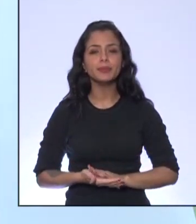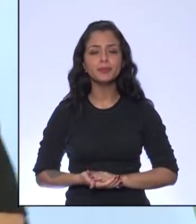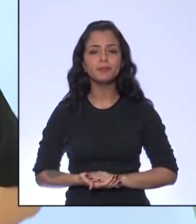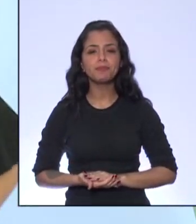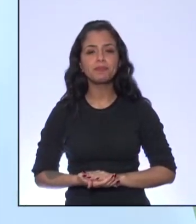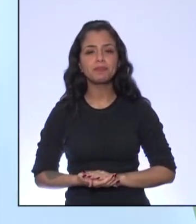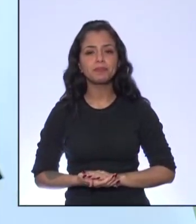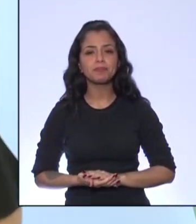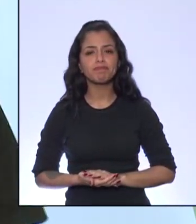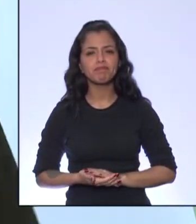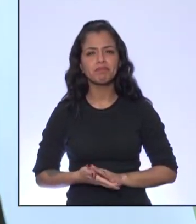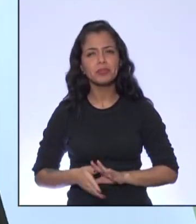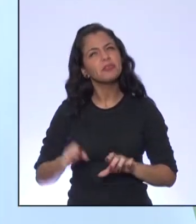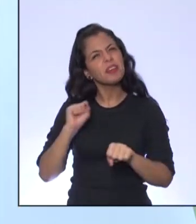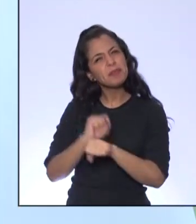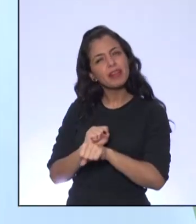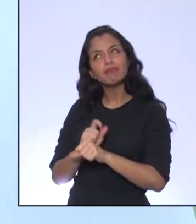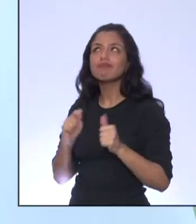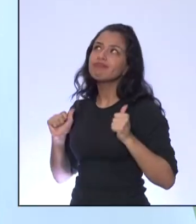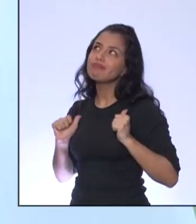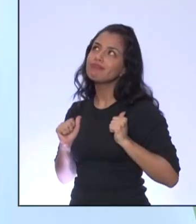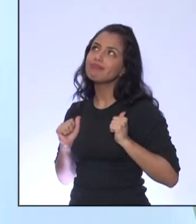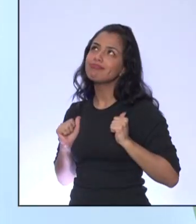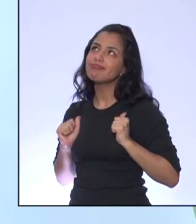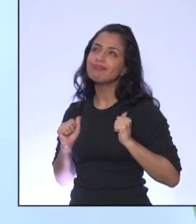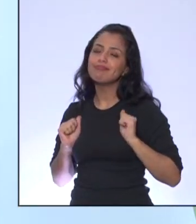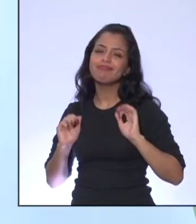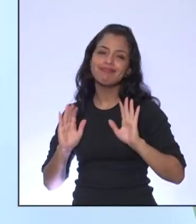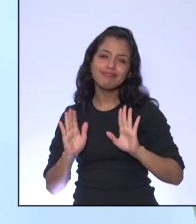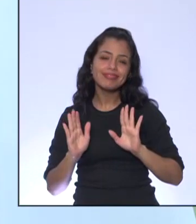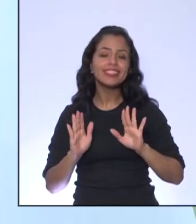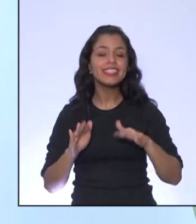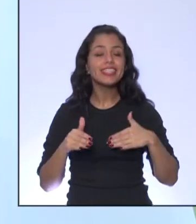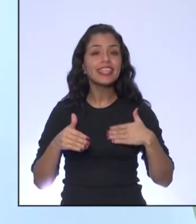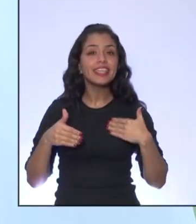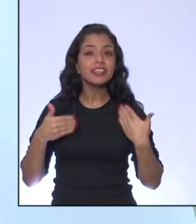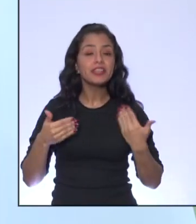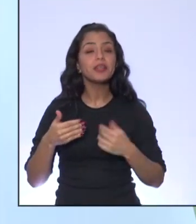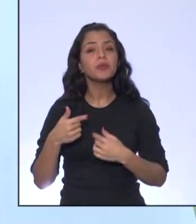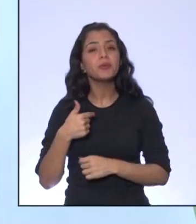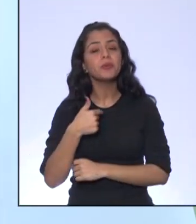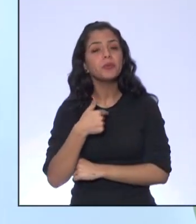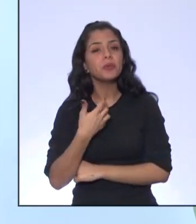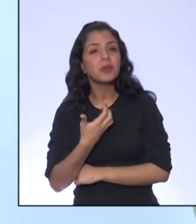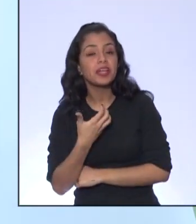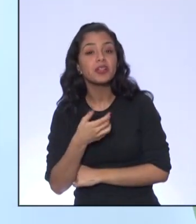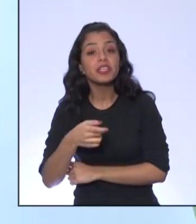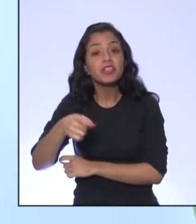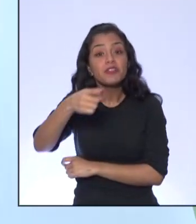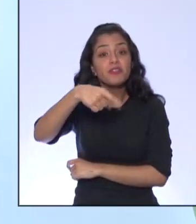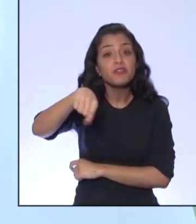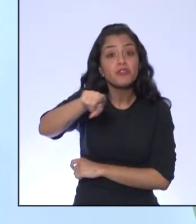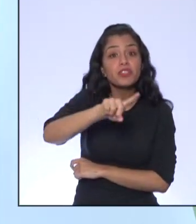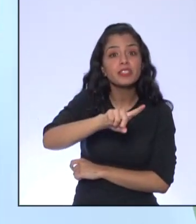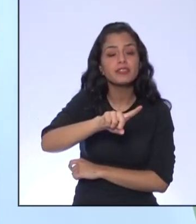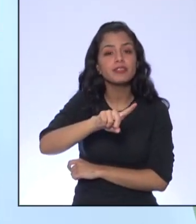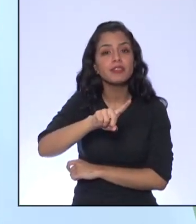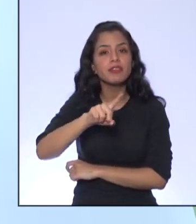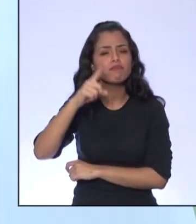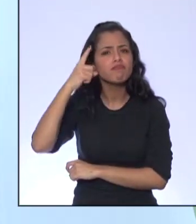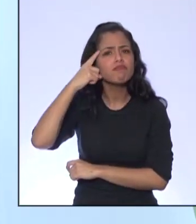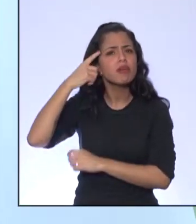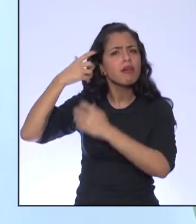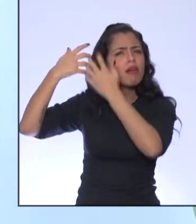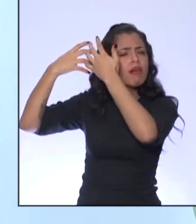para a gente não parar, não tem problema, eu gostaria que vocês refletissem sobre essas